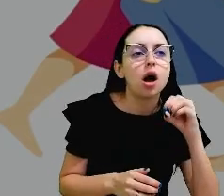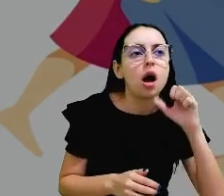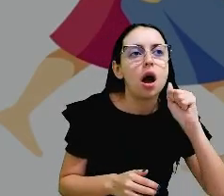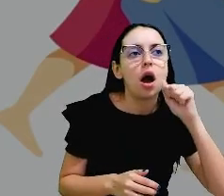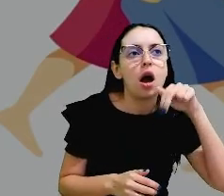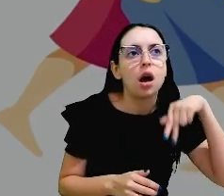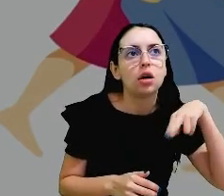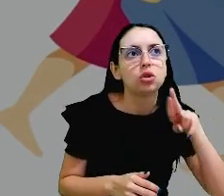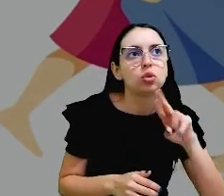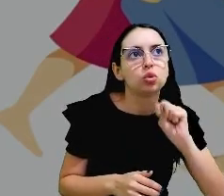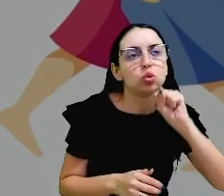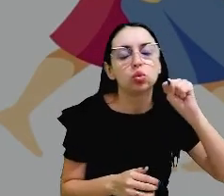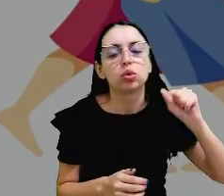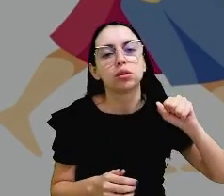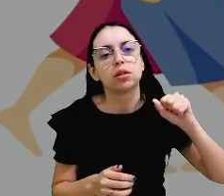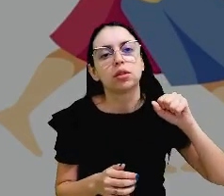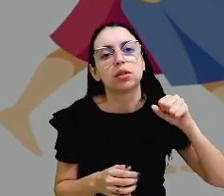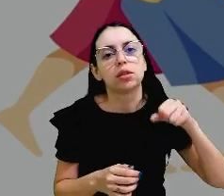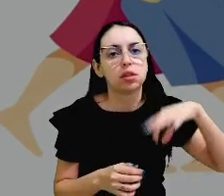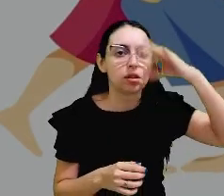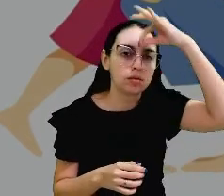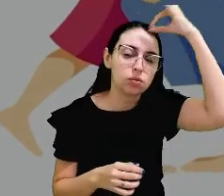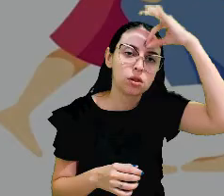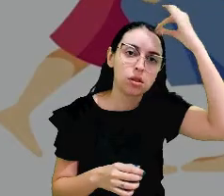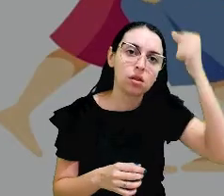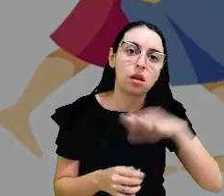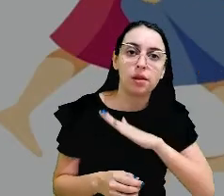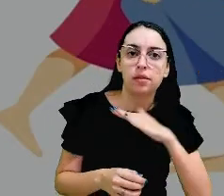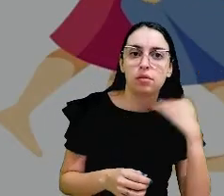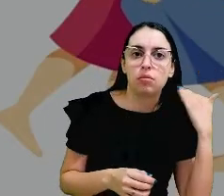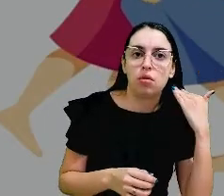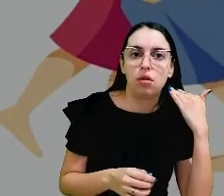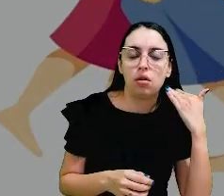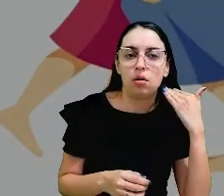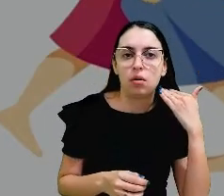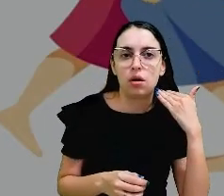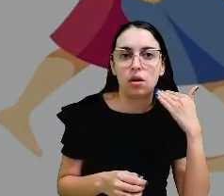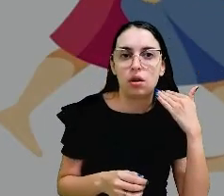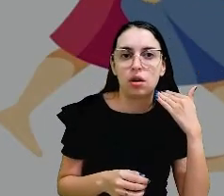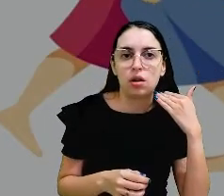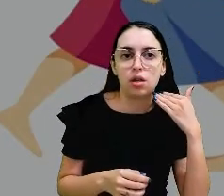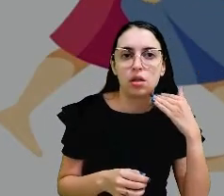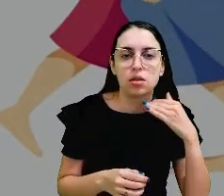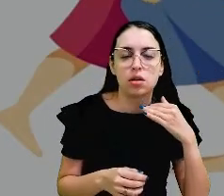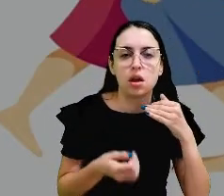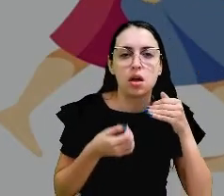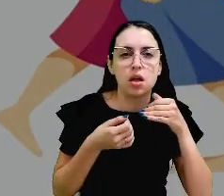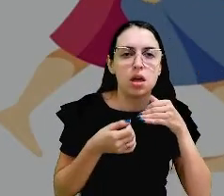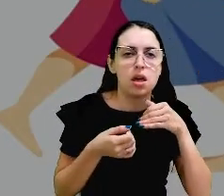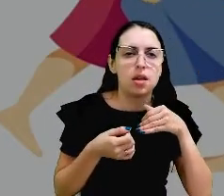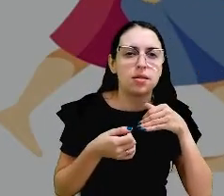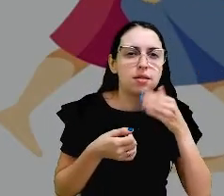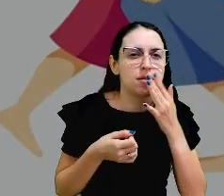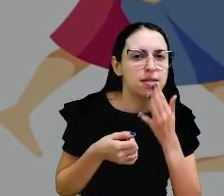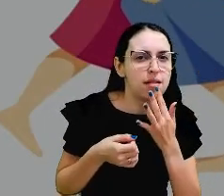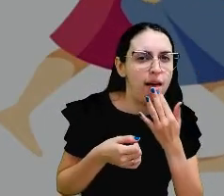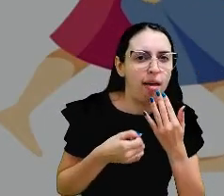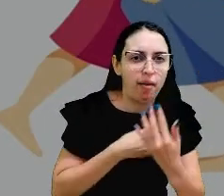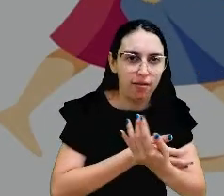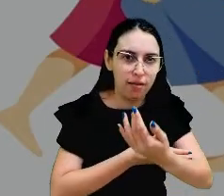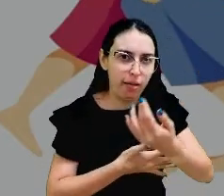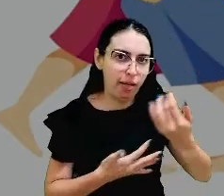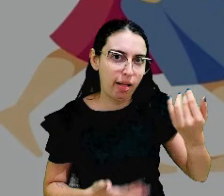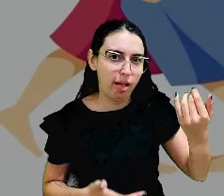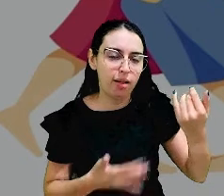ânus, fazendo com que essa gestante falecesse em decorrência de hemorragia, mais uma morte